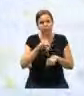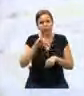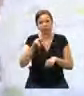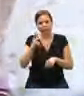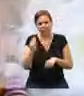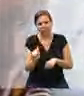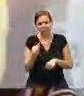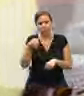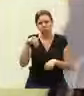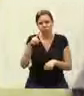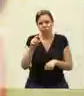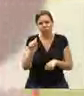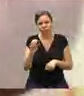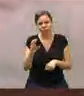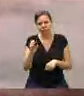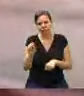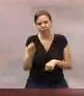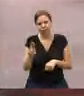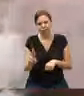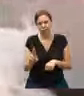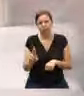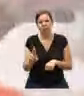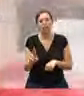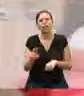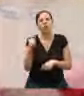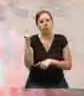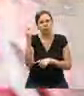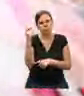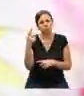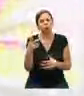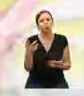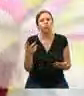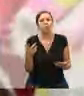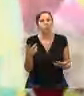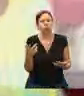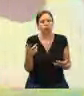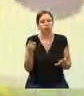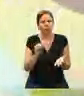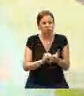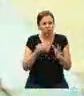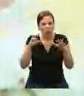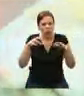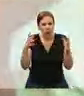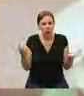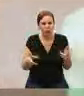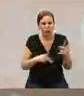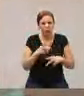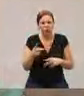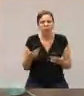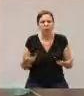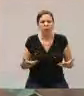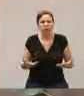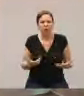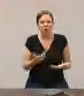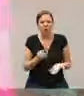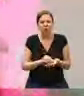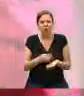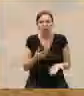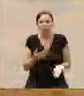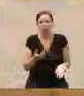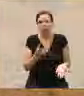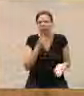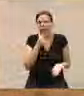ilha, que também passa por uma severa crise de falta de chuva, as pessoas estão morrendo